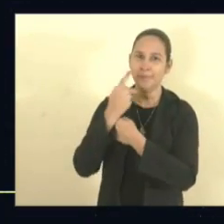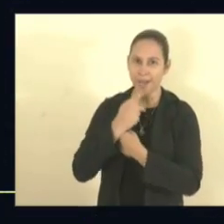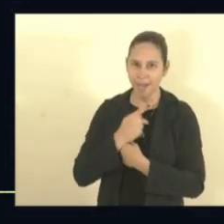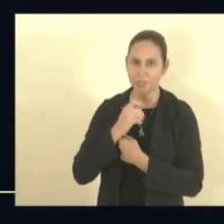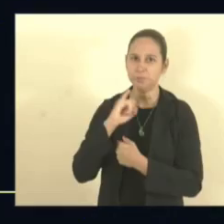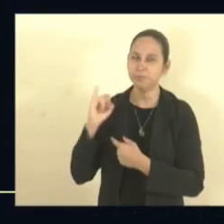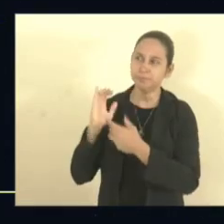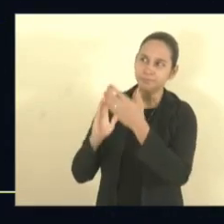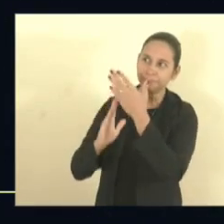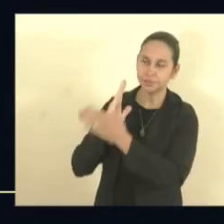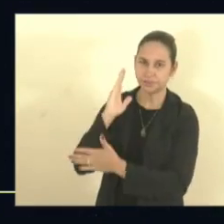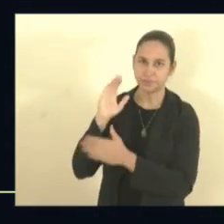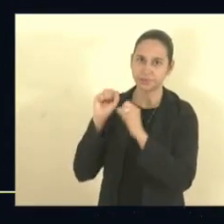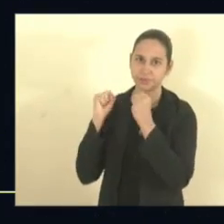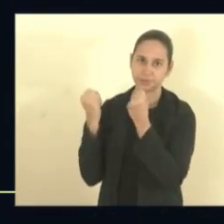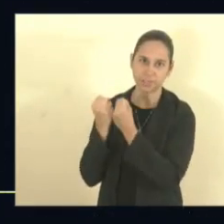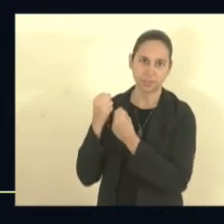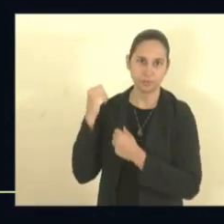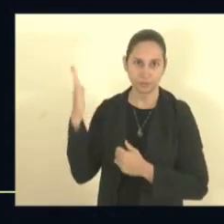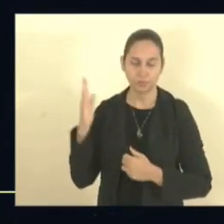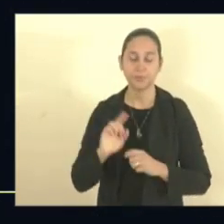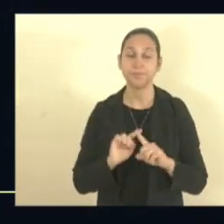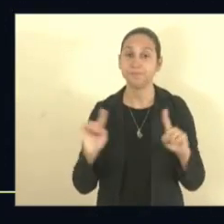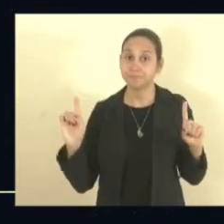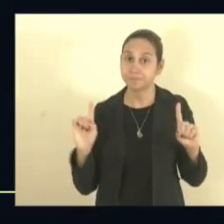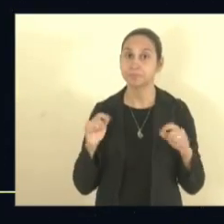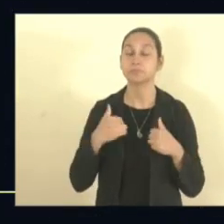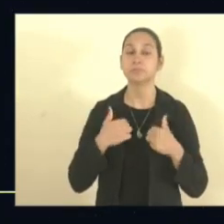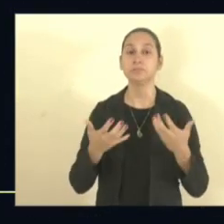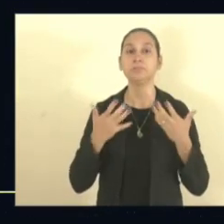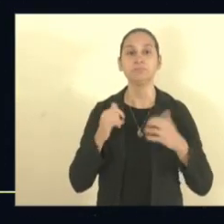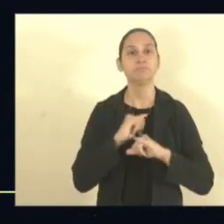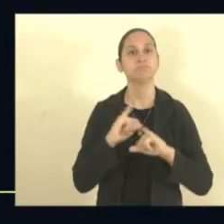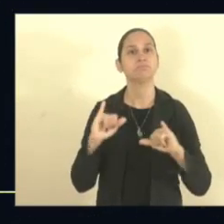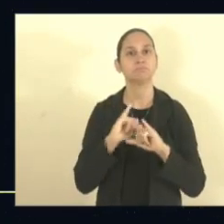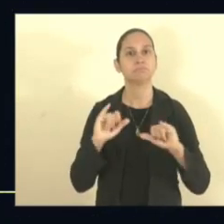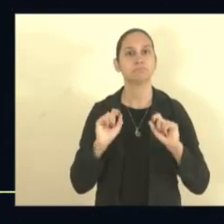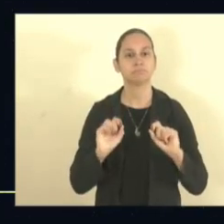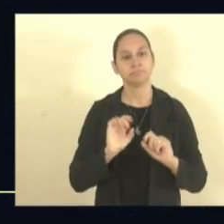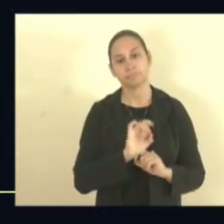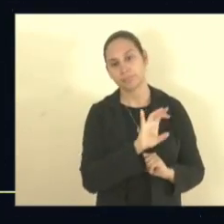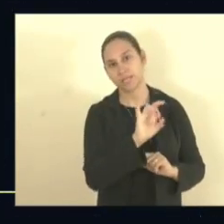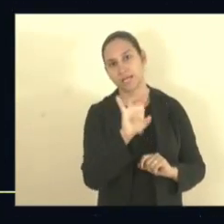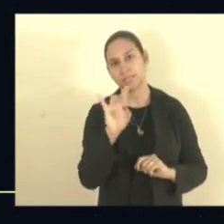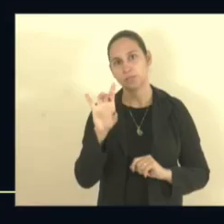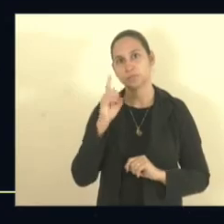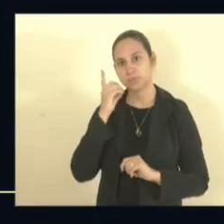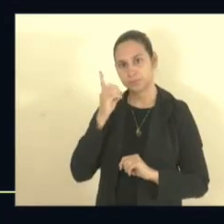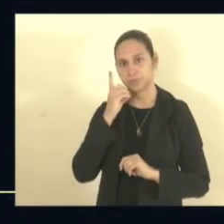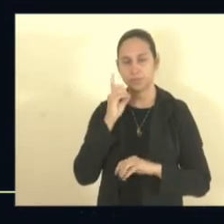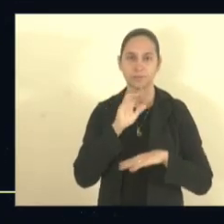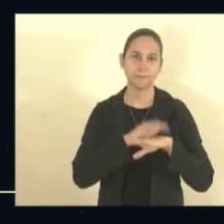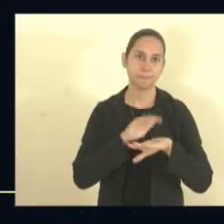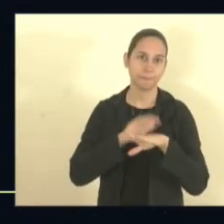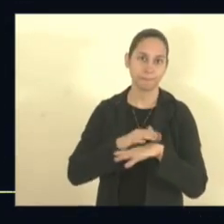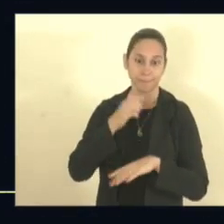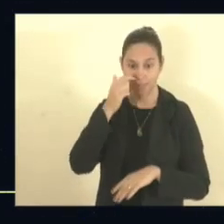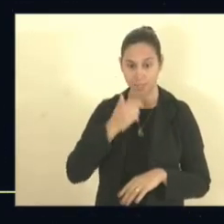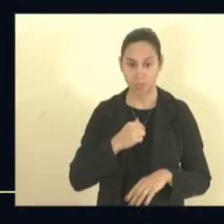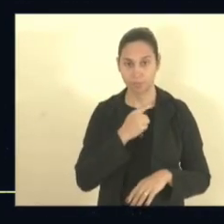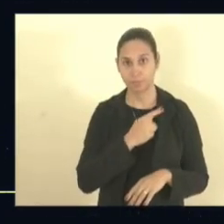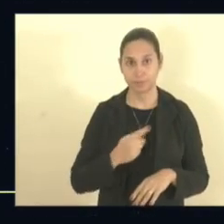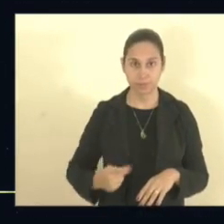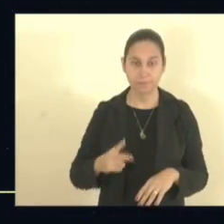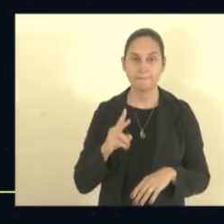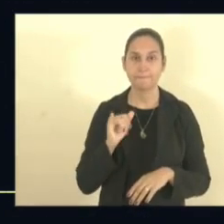lá no Senado da República. Mas enfim, o que eu quero dizer é isso, que cada um colega aqui, enquanto eu estiver na presidência, vai